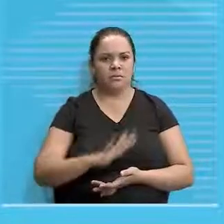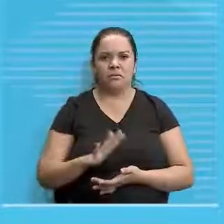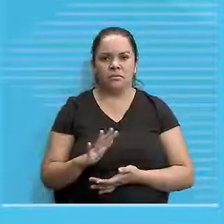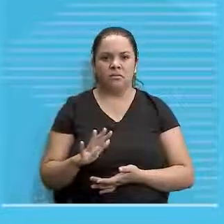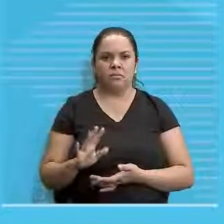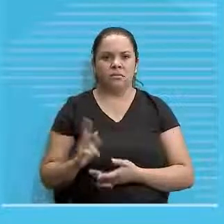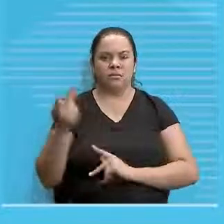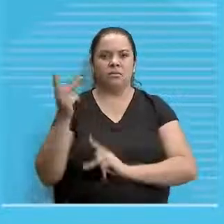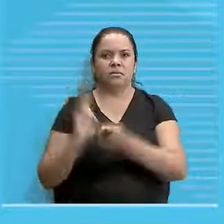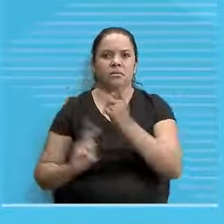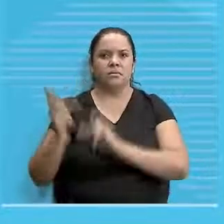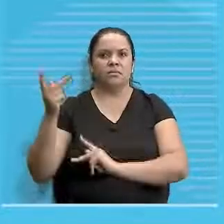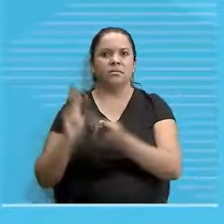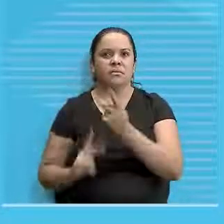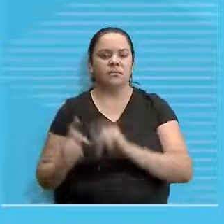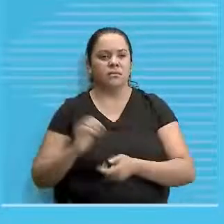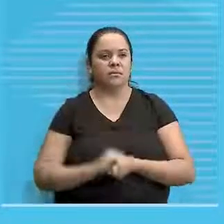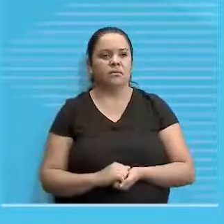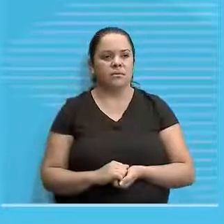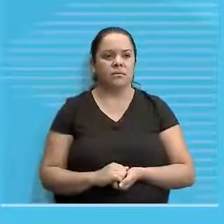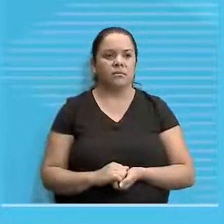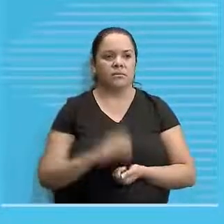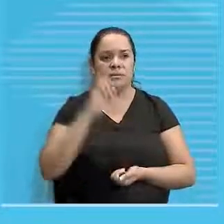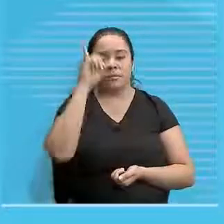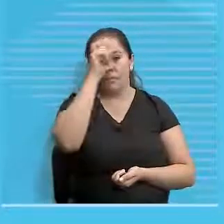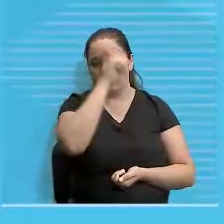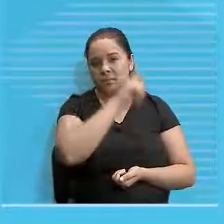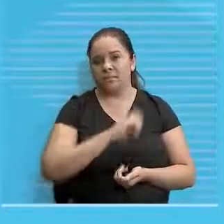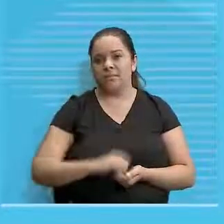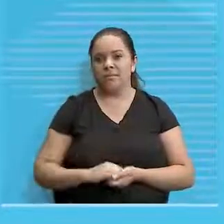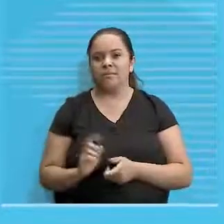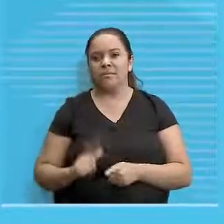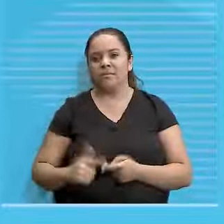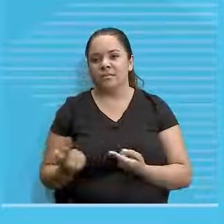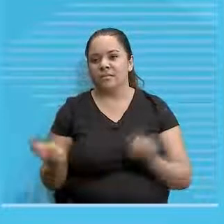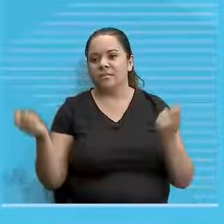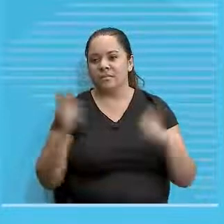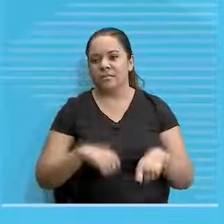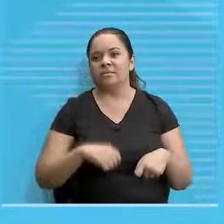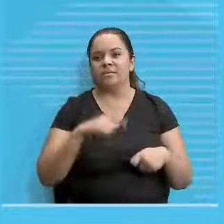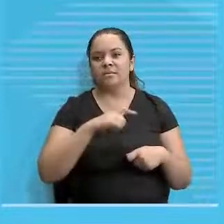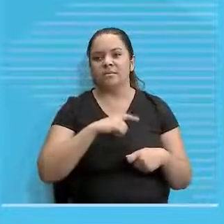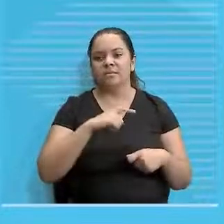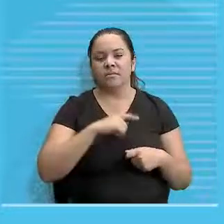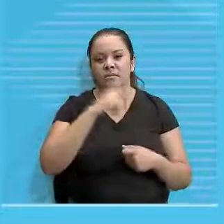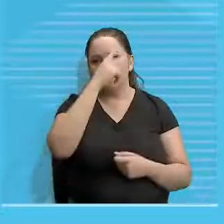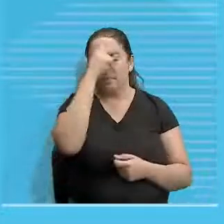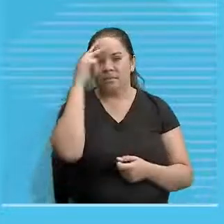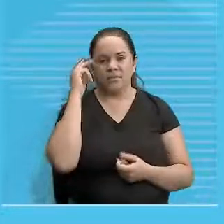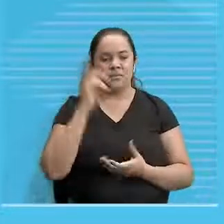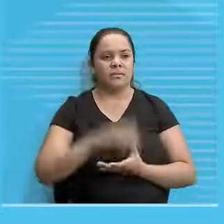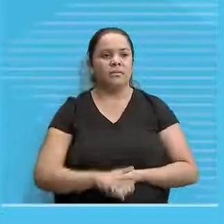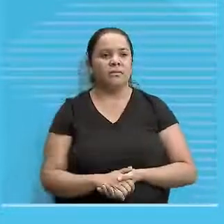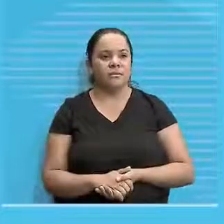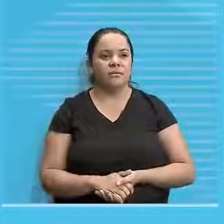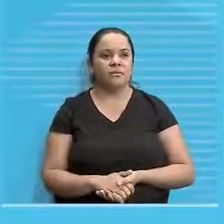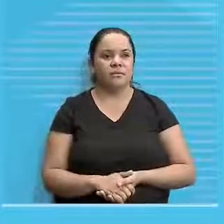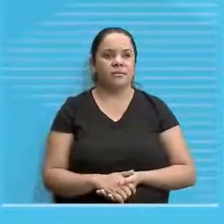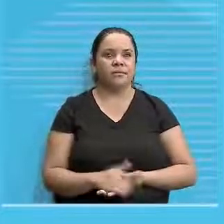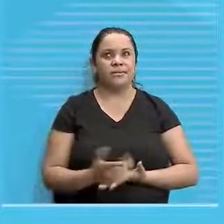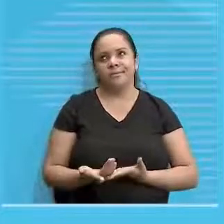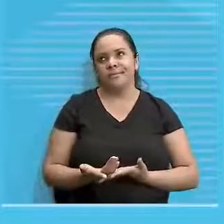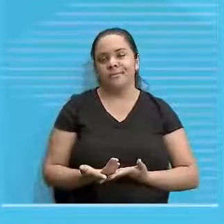né? Mas deve ter alguém, né? Então, no Brasil a gente só